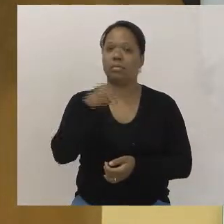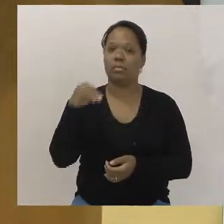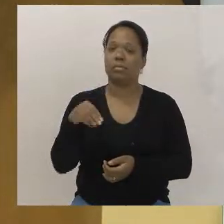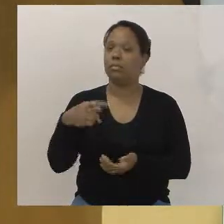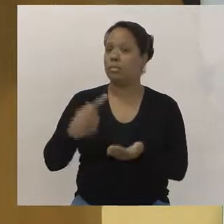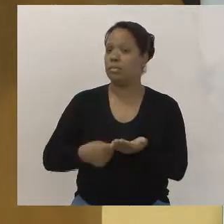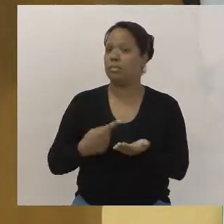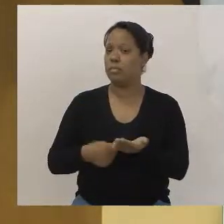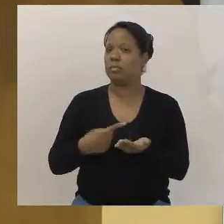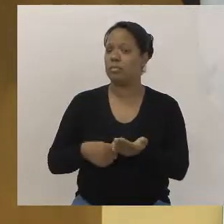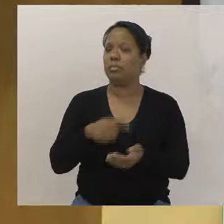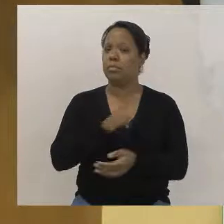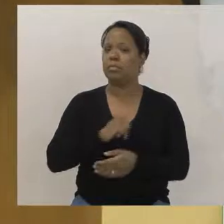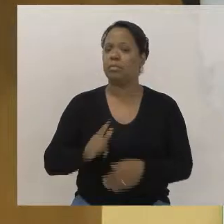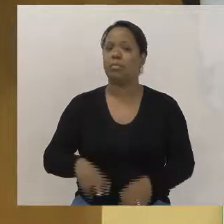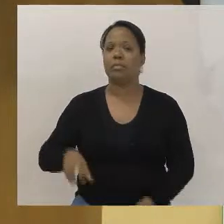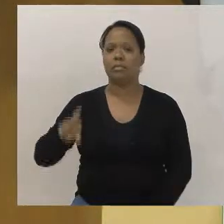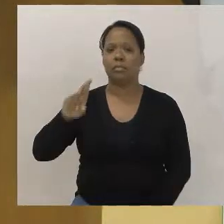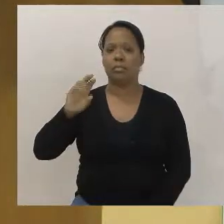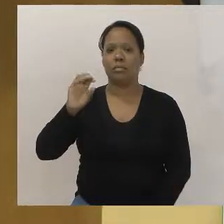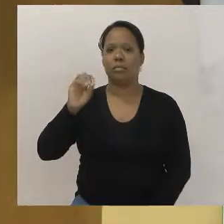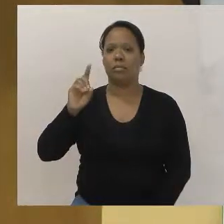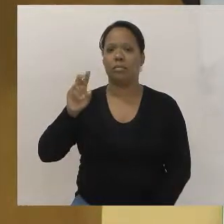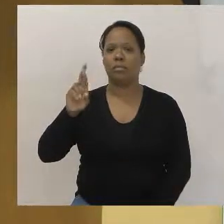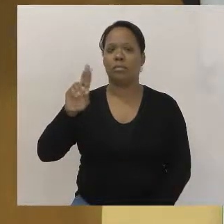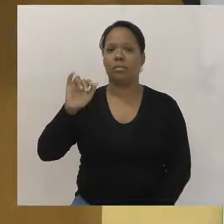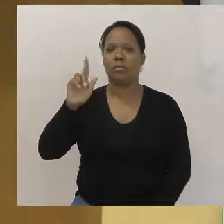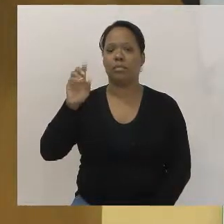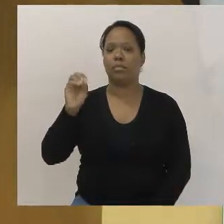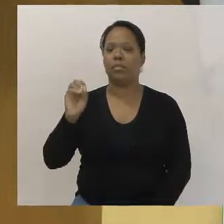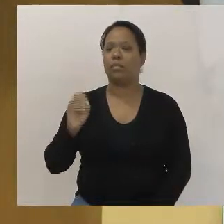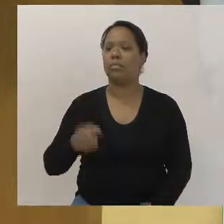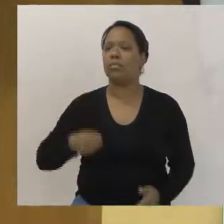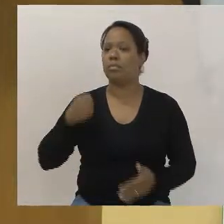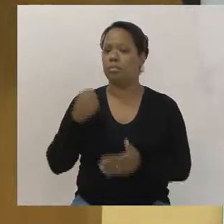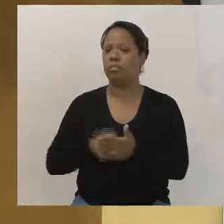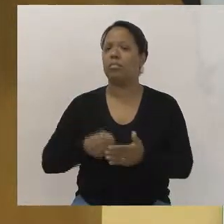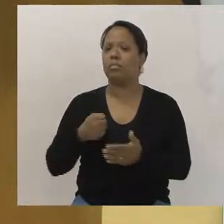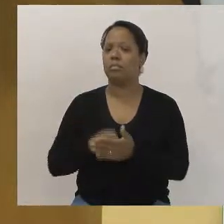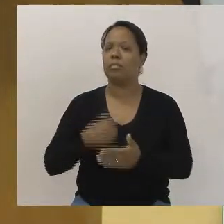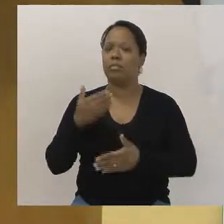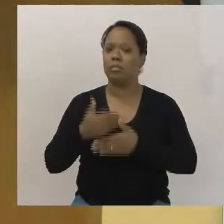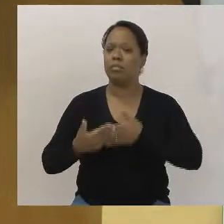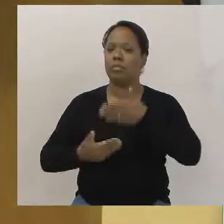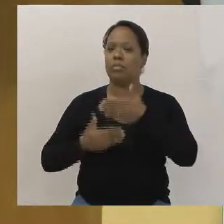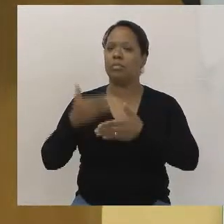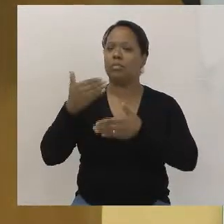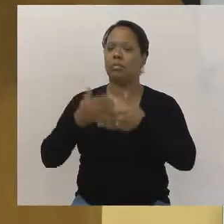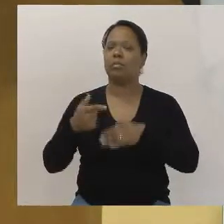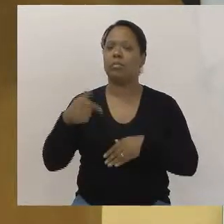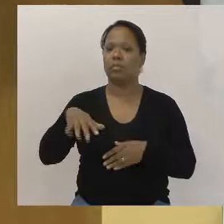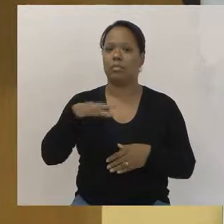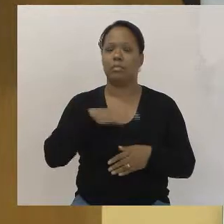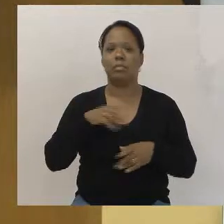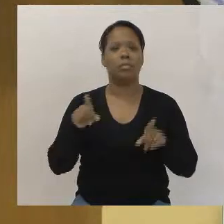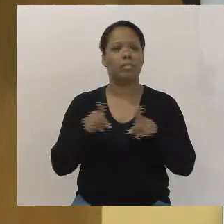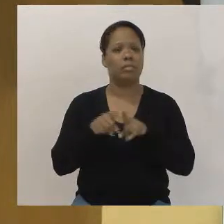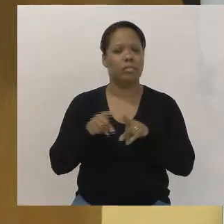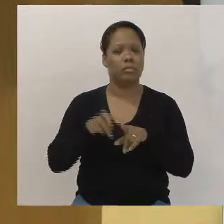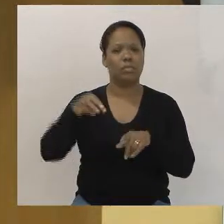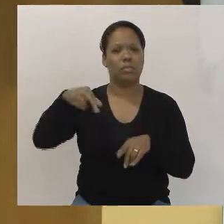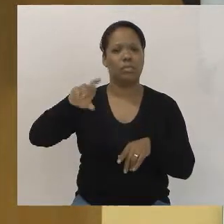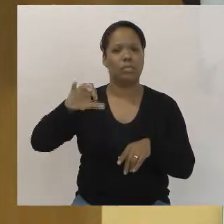que o vereador rodrigo salomon tanto luta para construir a nossa cidade ea vereadora márcia tanto